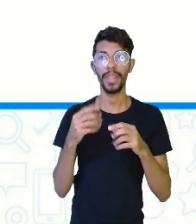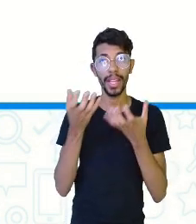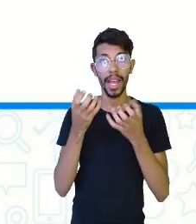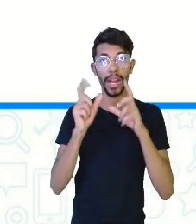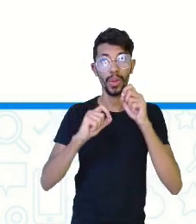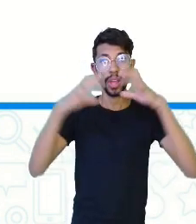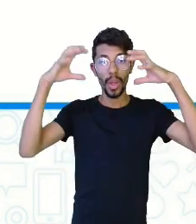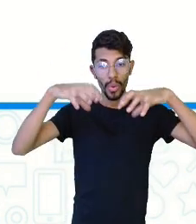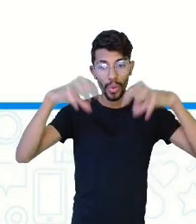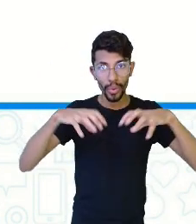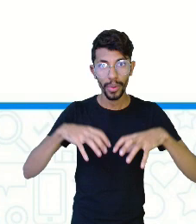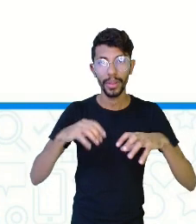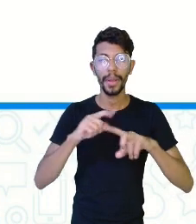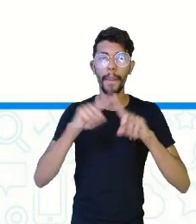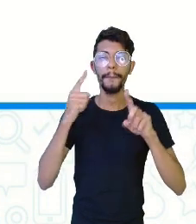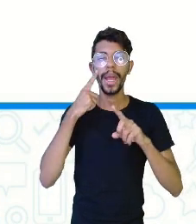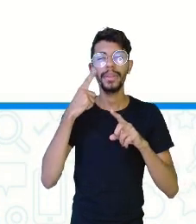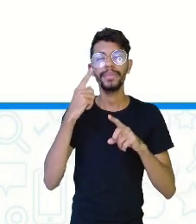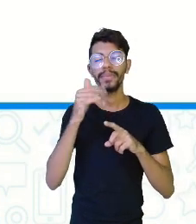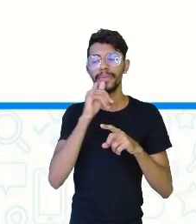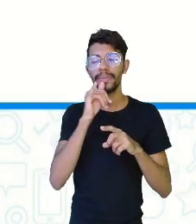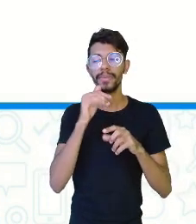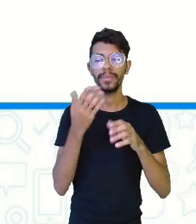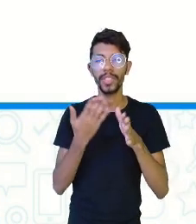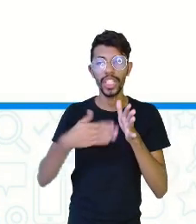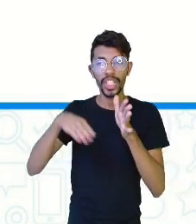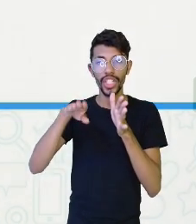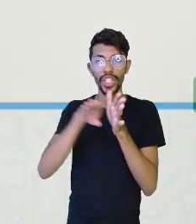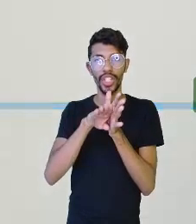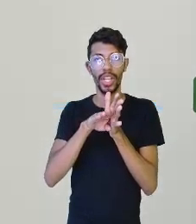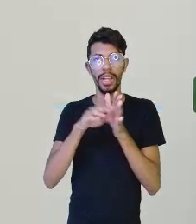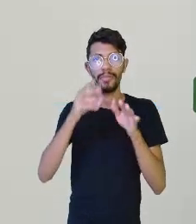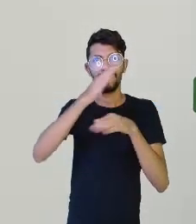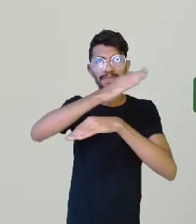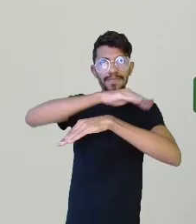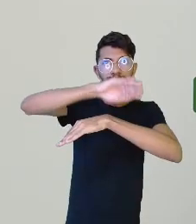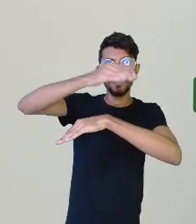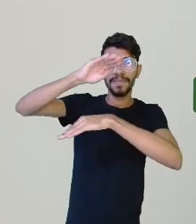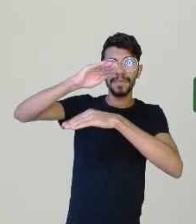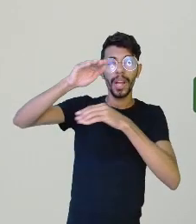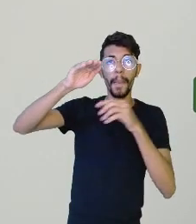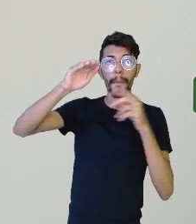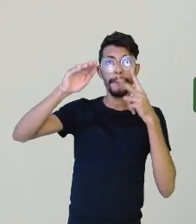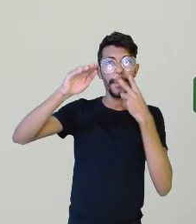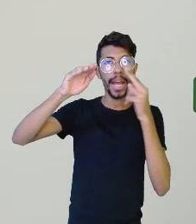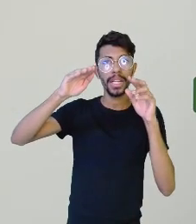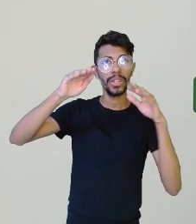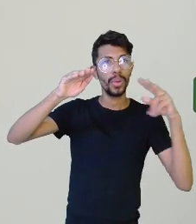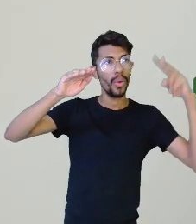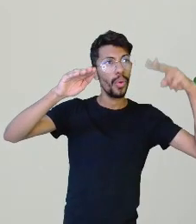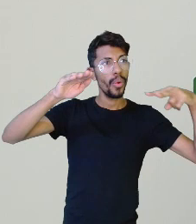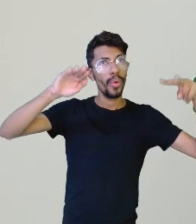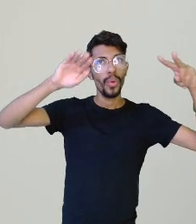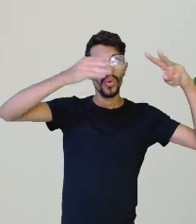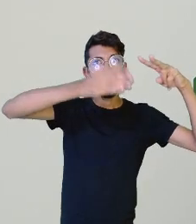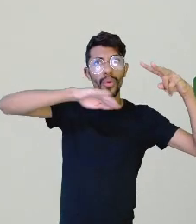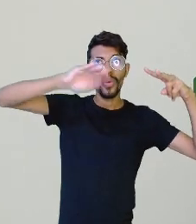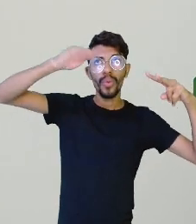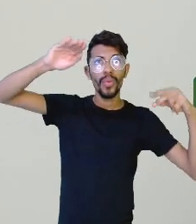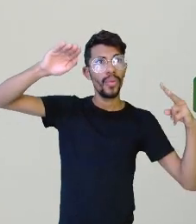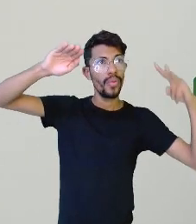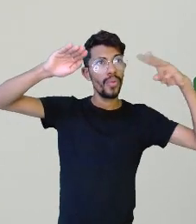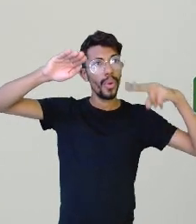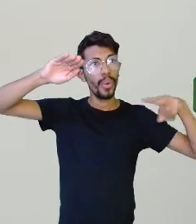chegam nesses planaltos, é como que ele batesse numa barreira. O vento, ele não consegue passar. O que é que